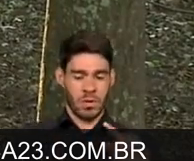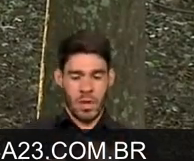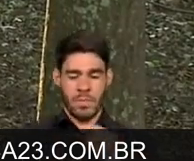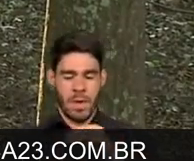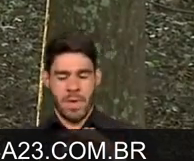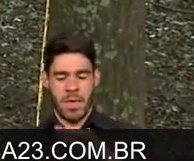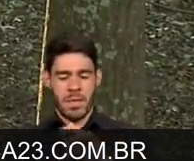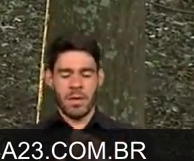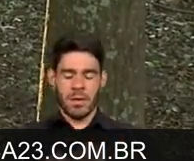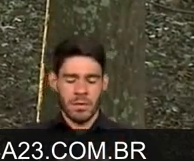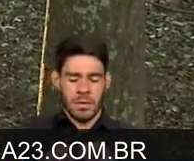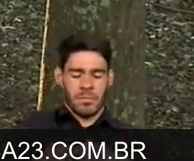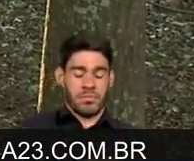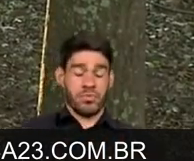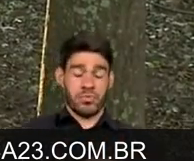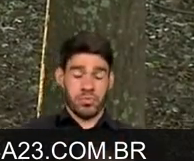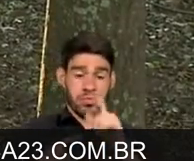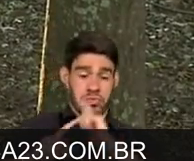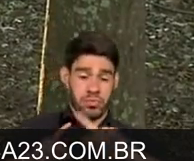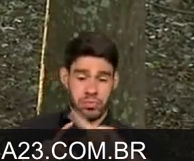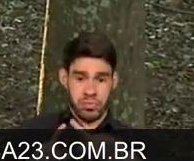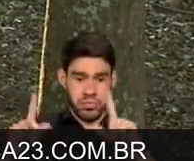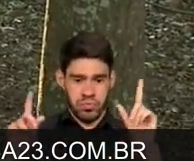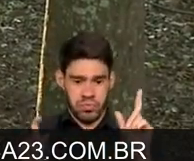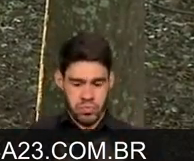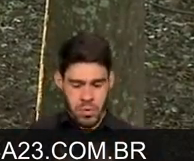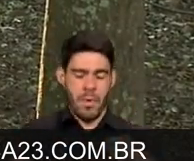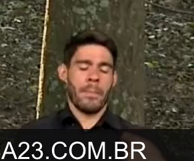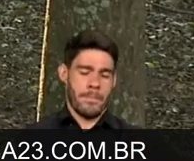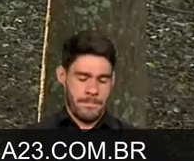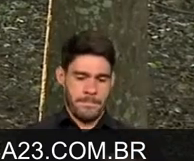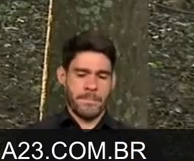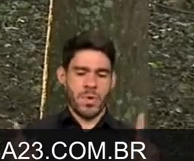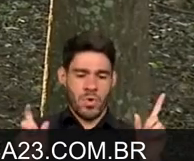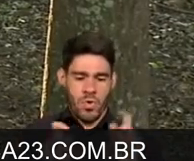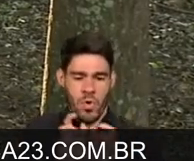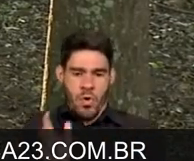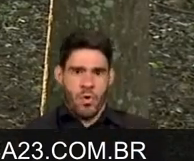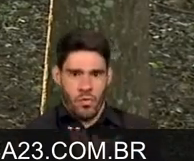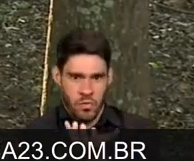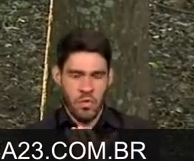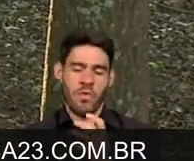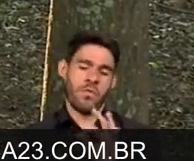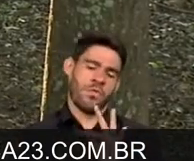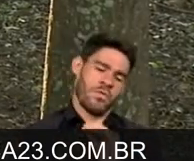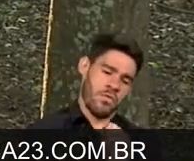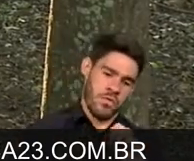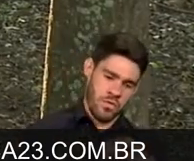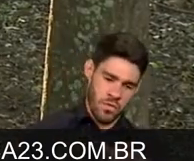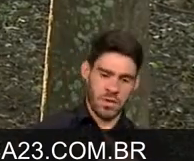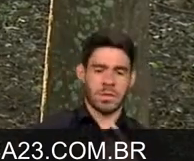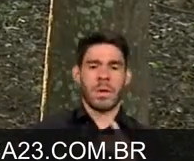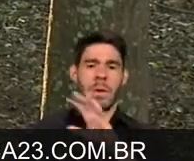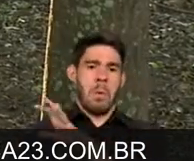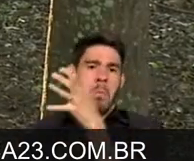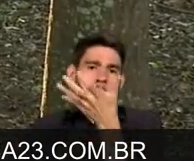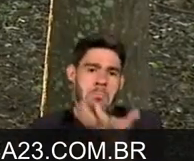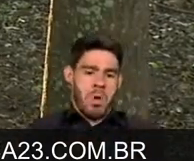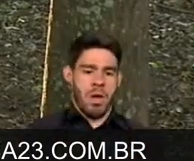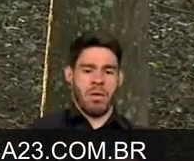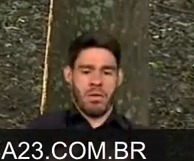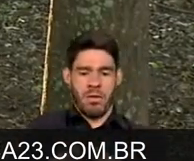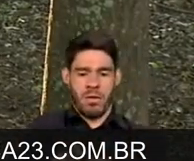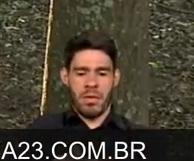Para combater seus efeitos, é preciso reduzir a queima de combustíveis fósseis, o desmatamento e